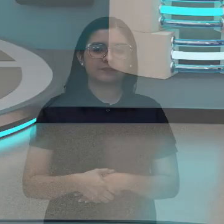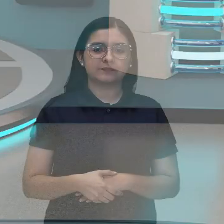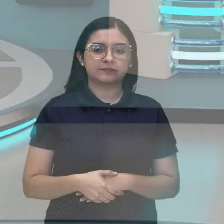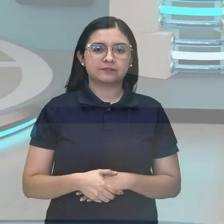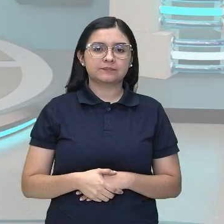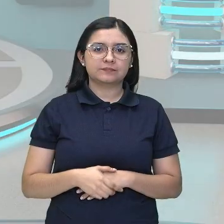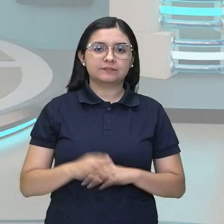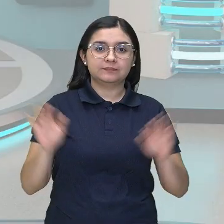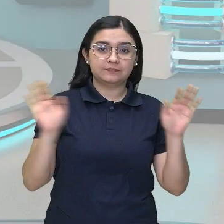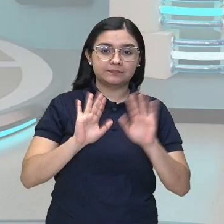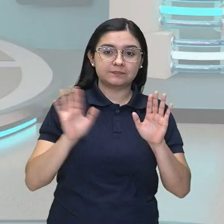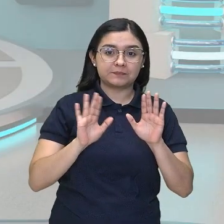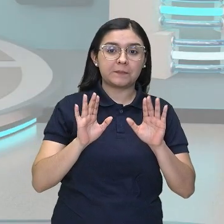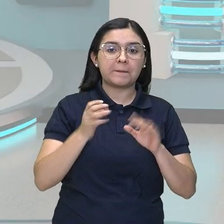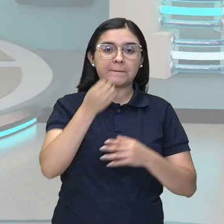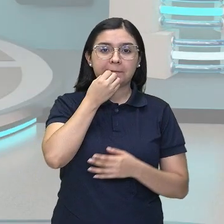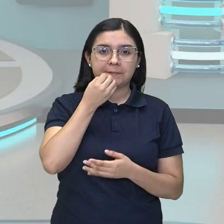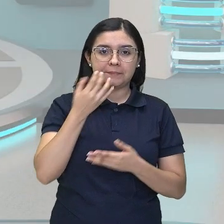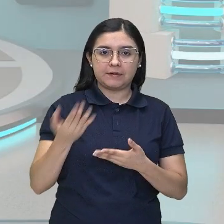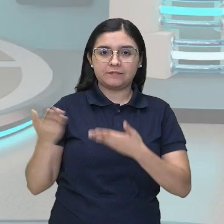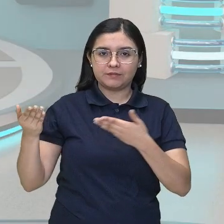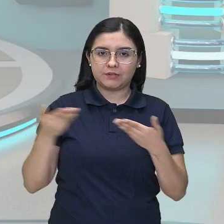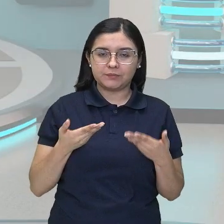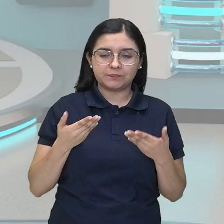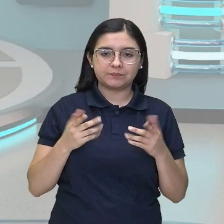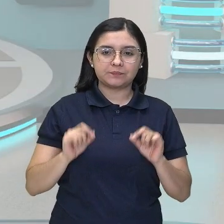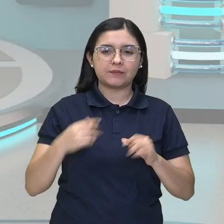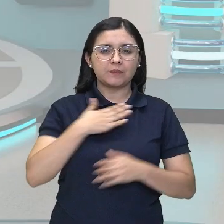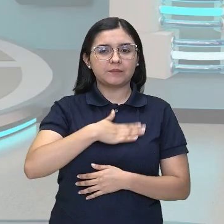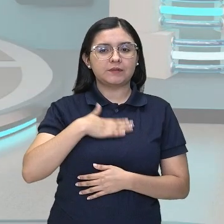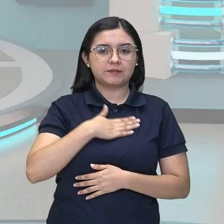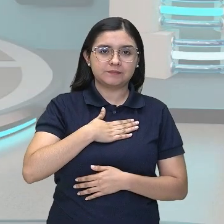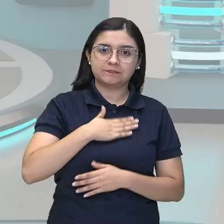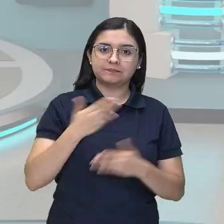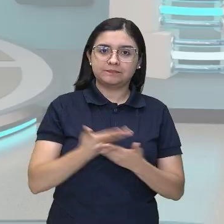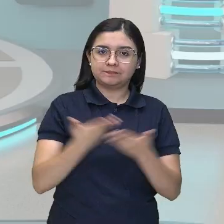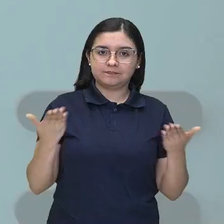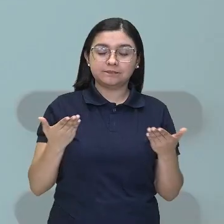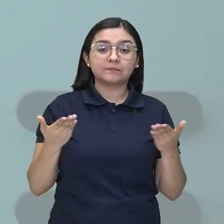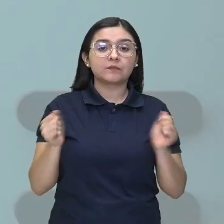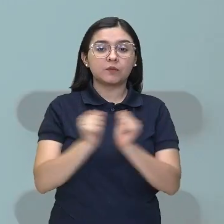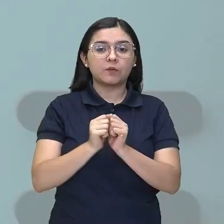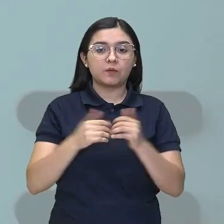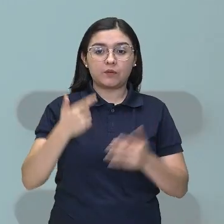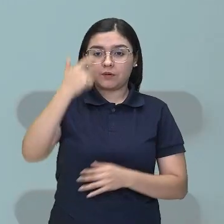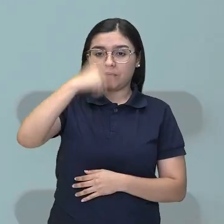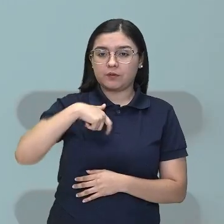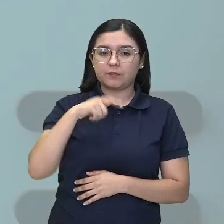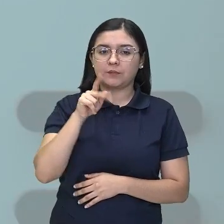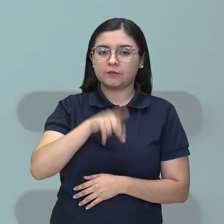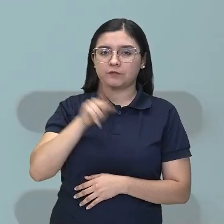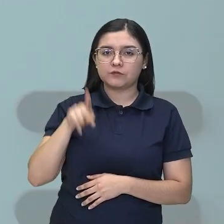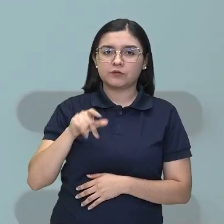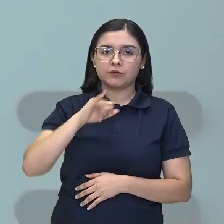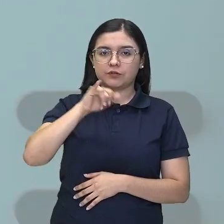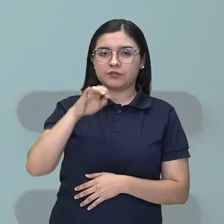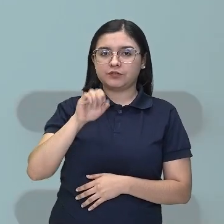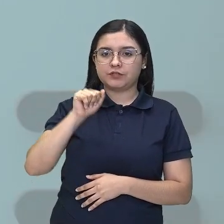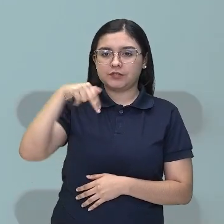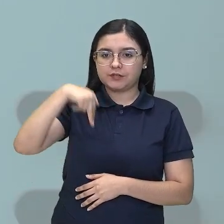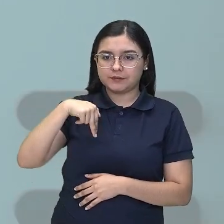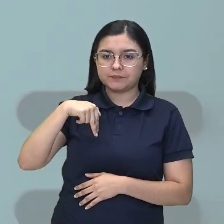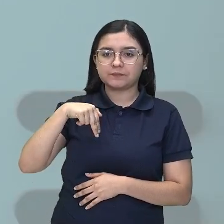Olá, olá! Sejam todos muito bem-vindos, é um prazer ter todos vocês aqui. Eu sou o professor Jean Torres, do componente de